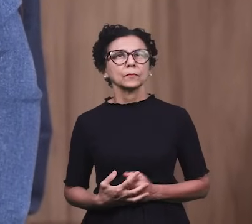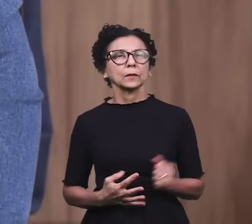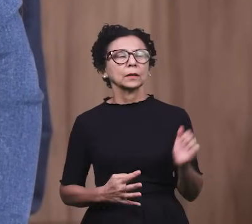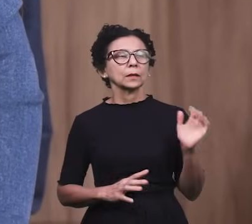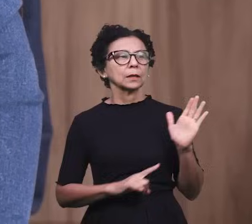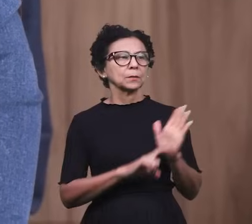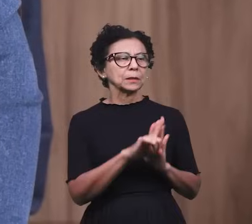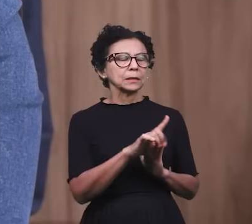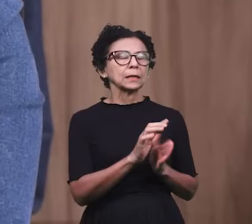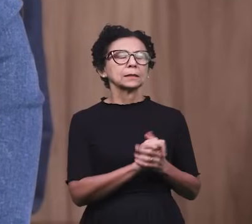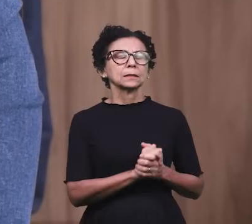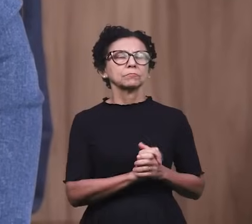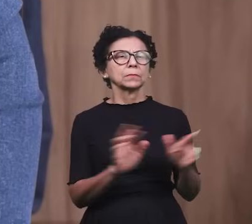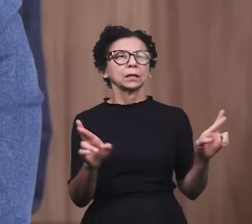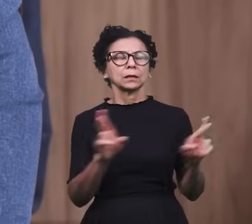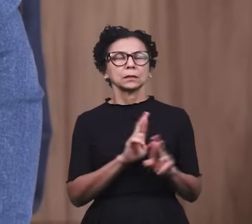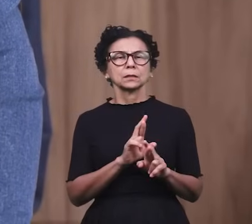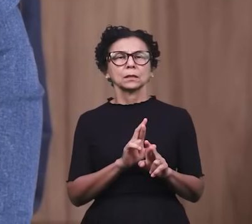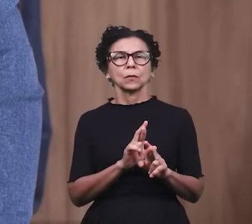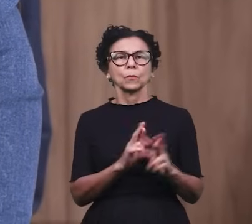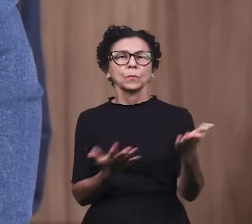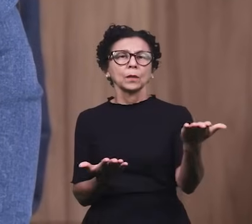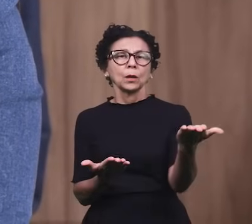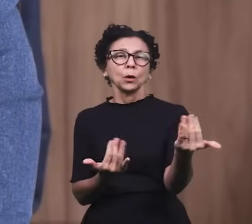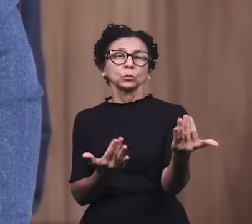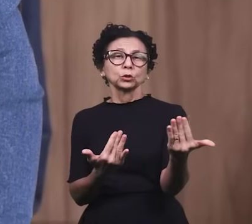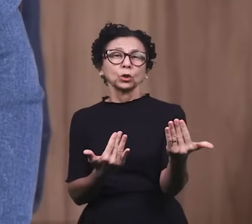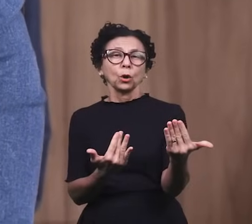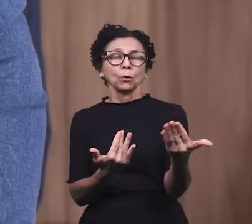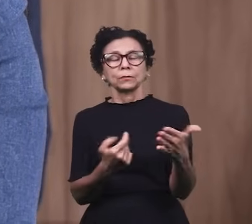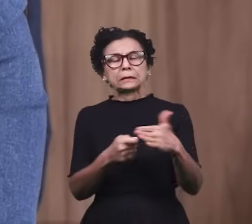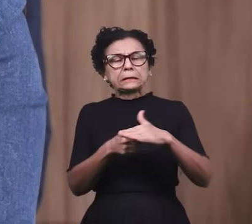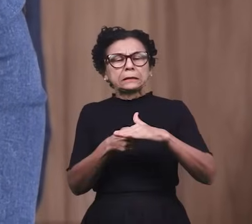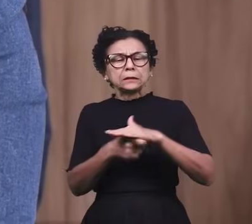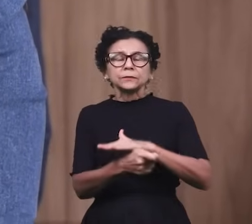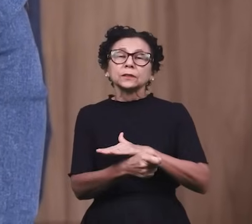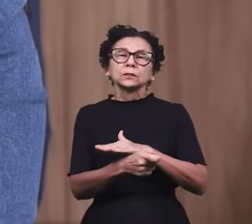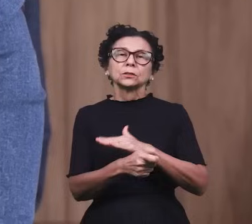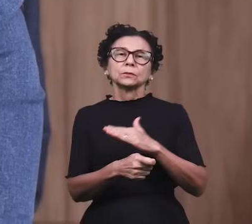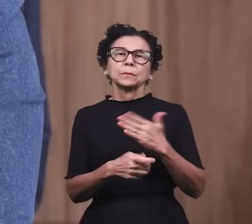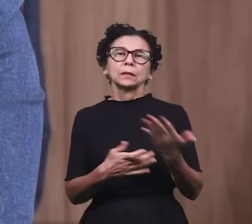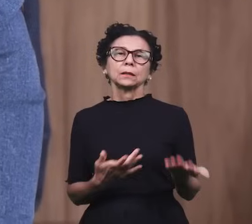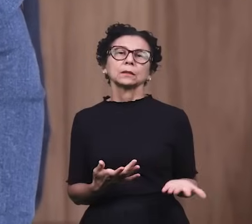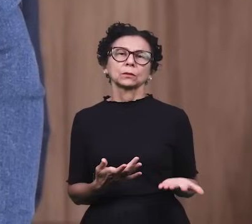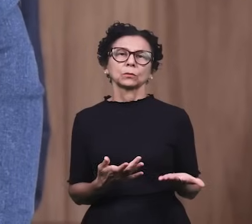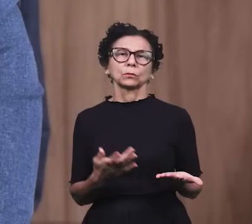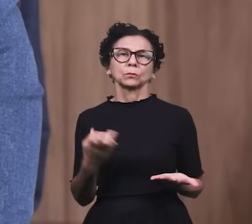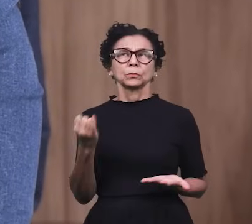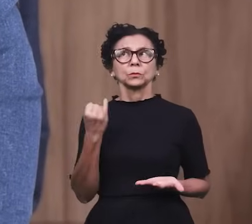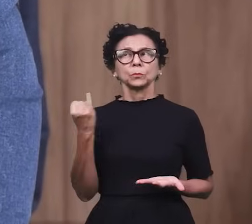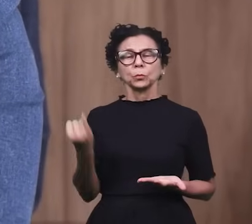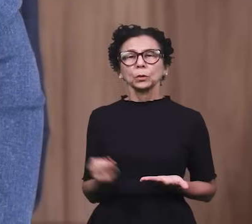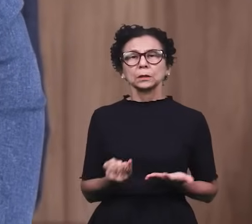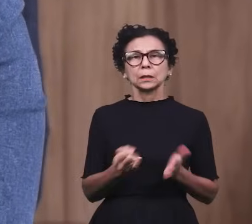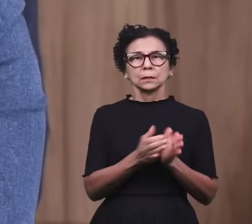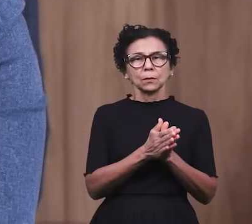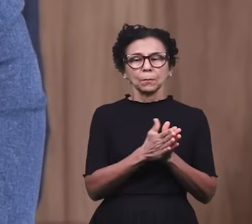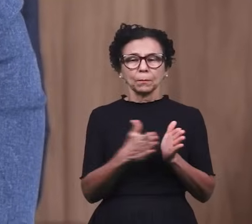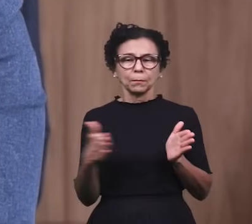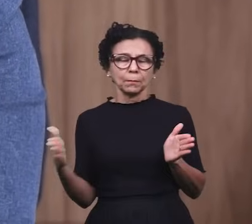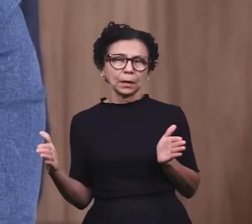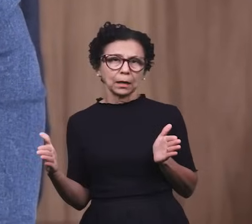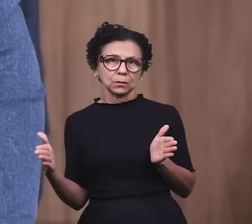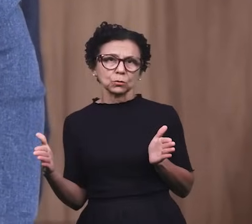os investimentos para a vida do jovem, principalmente qual a importância do jovem investir a longo